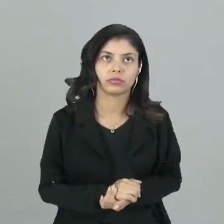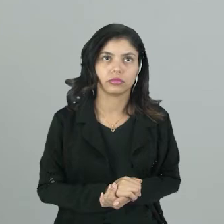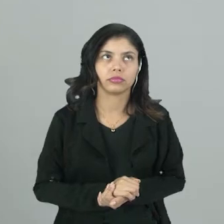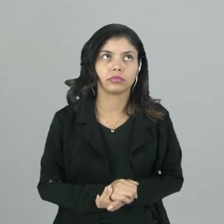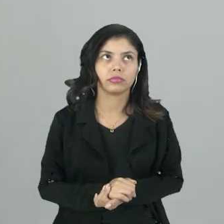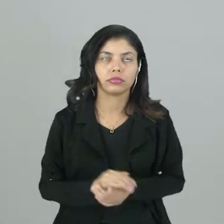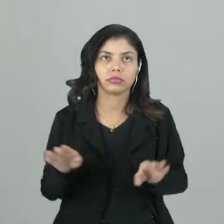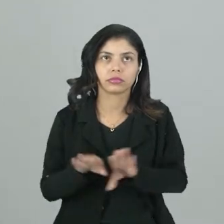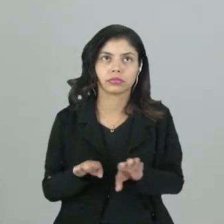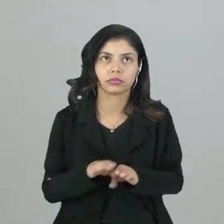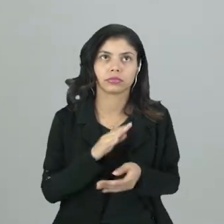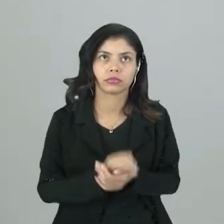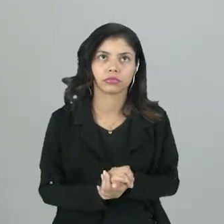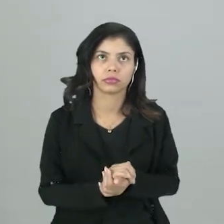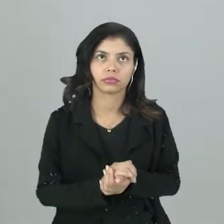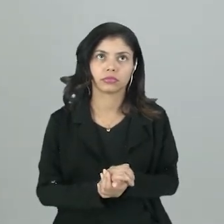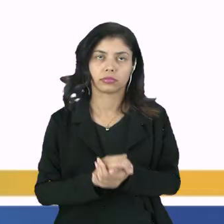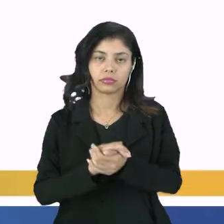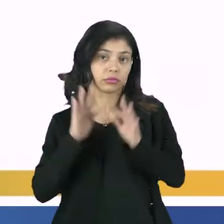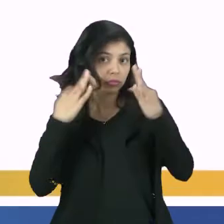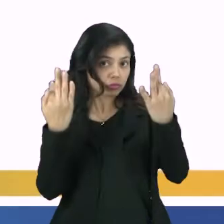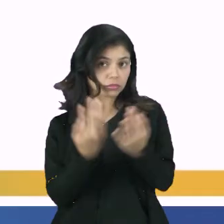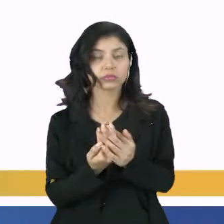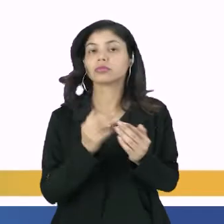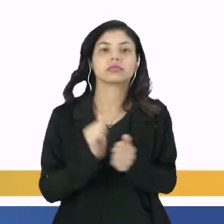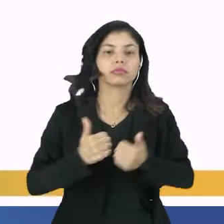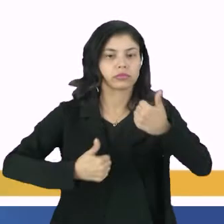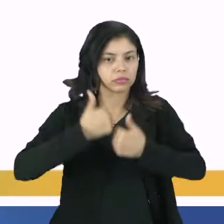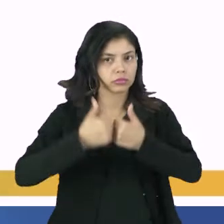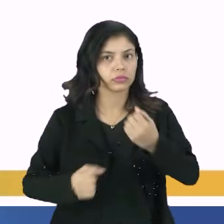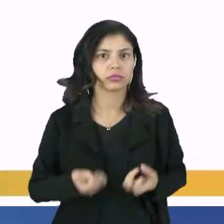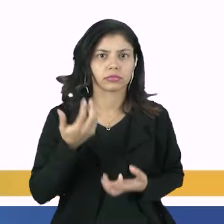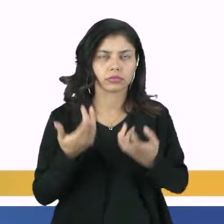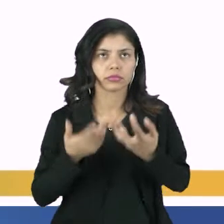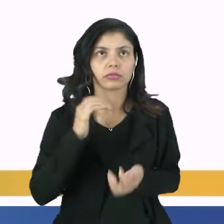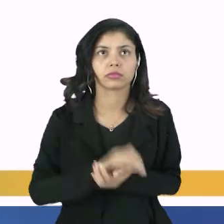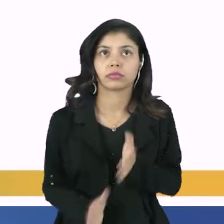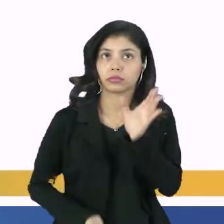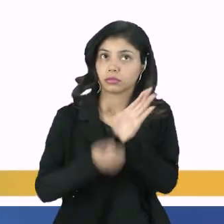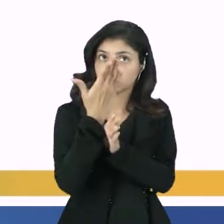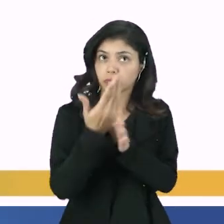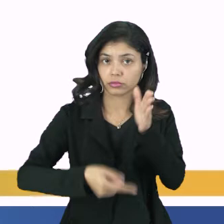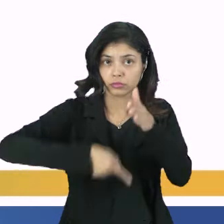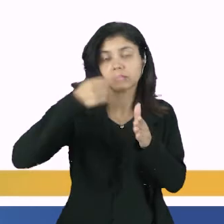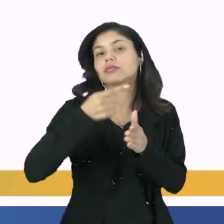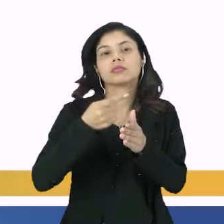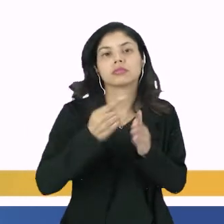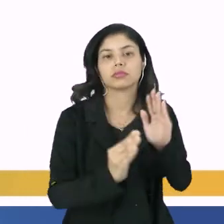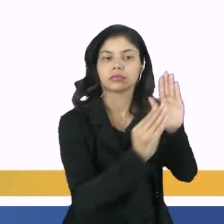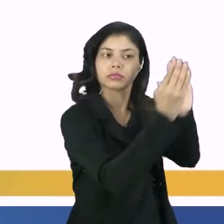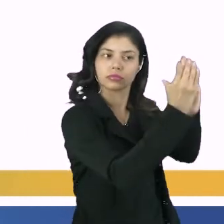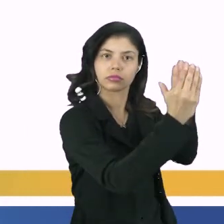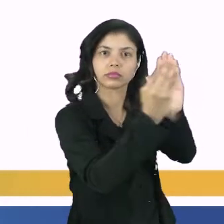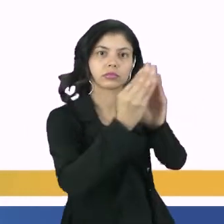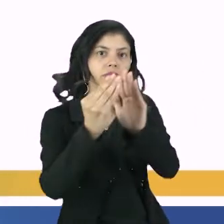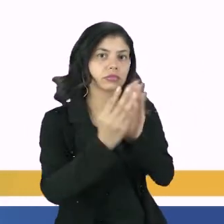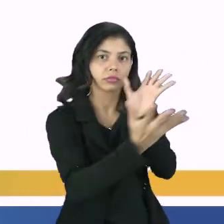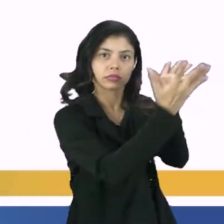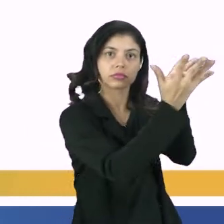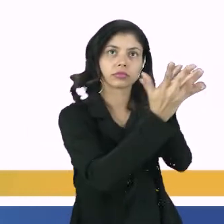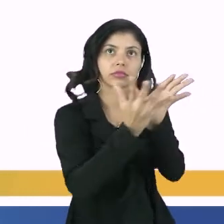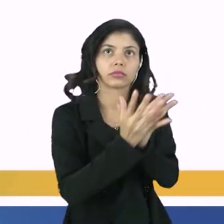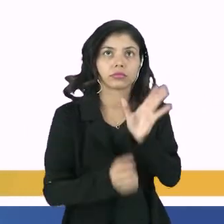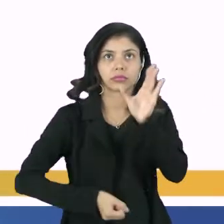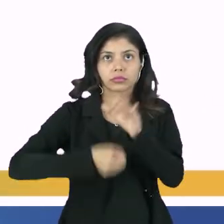vocês entenderem um pouco melhor. A família no Neolítico. Com o surgimento dessas primeiras vilas, que era o que a gente estava falando,